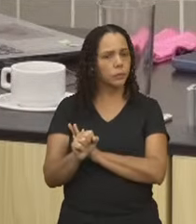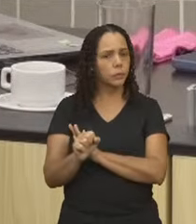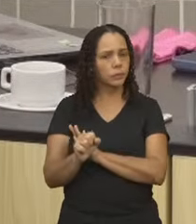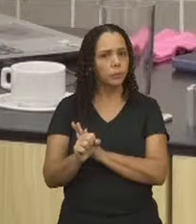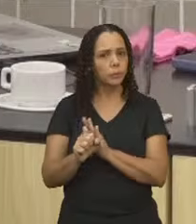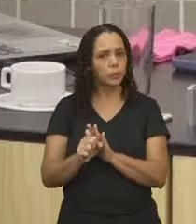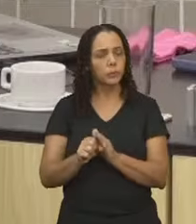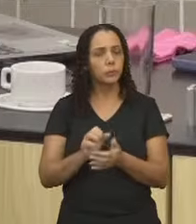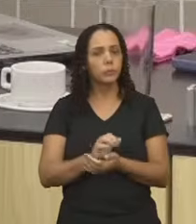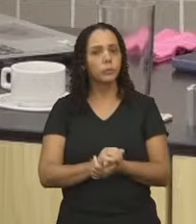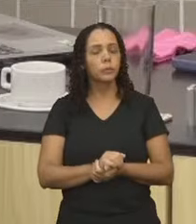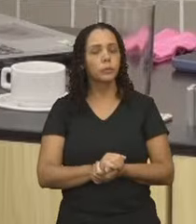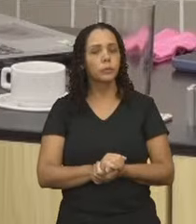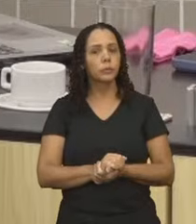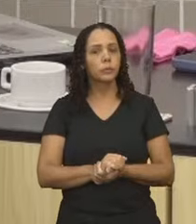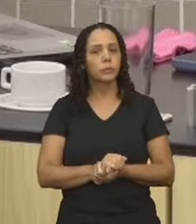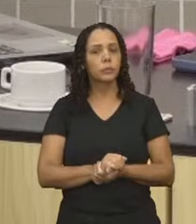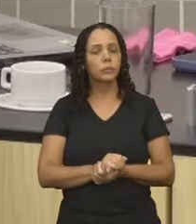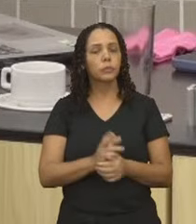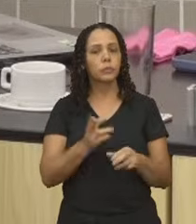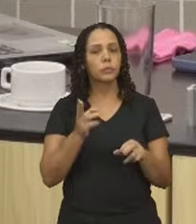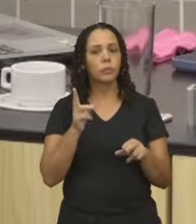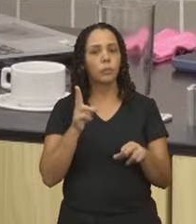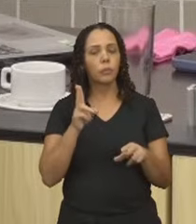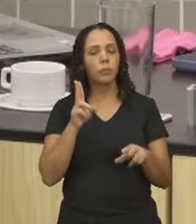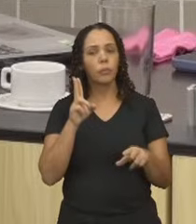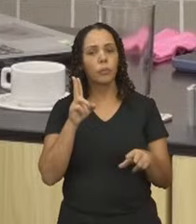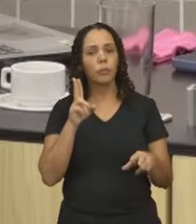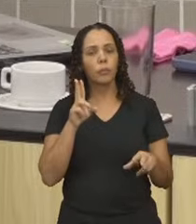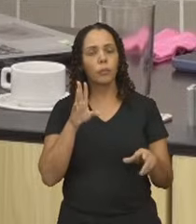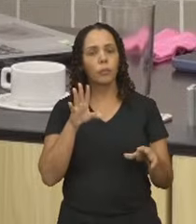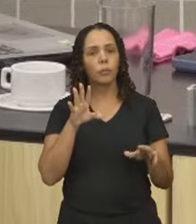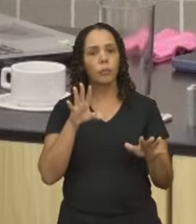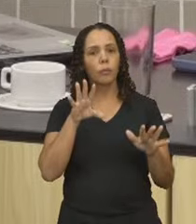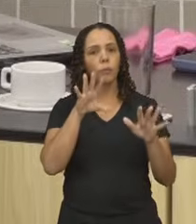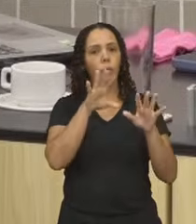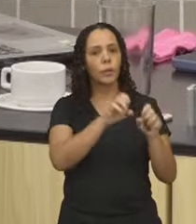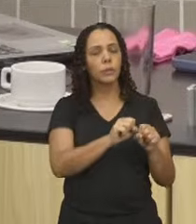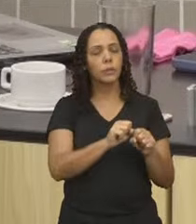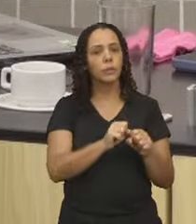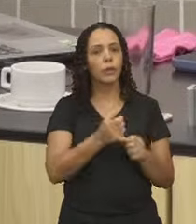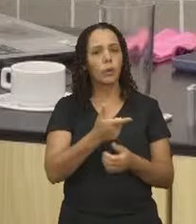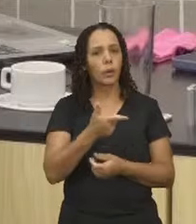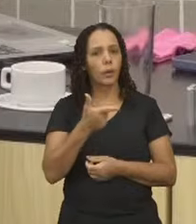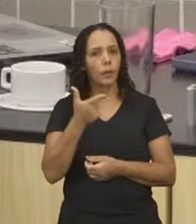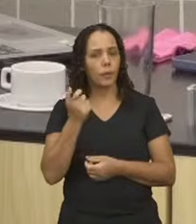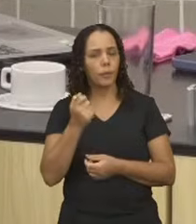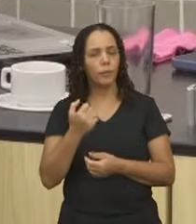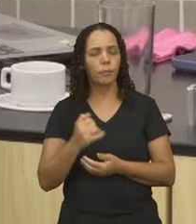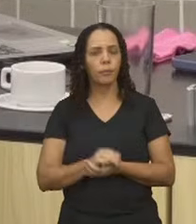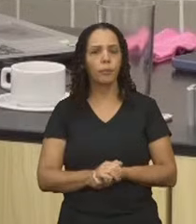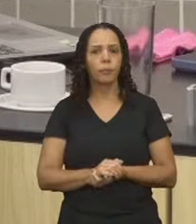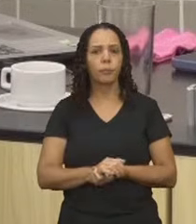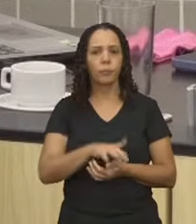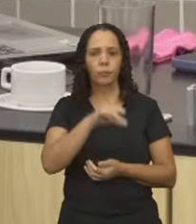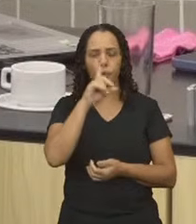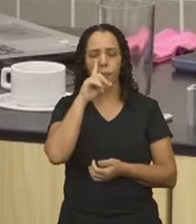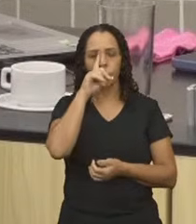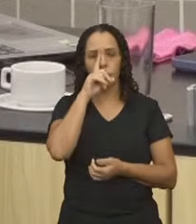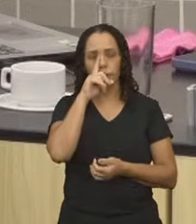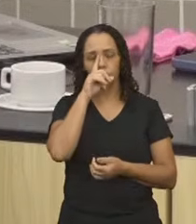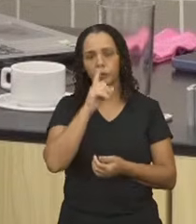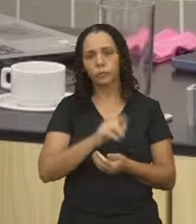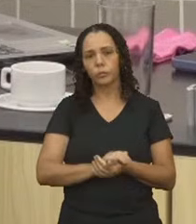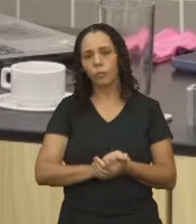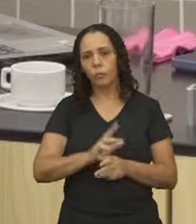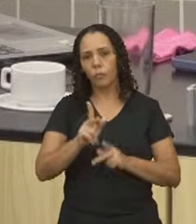e resultou na apreensão de armamento de grosso calibre, aumentando a segurança da população e